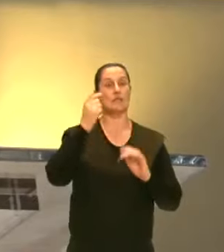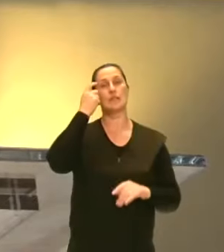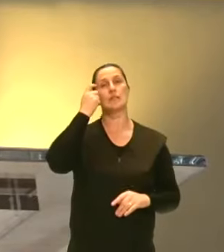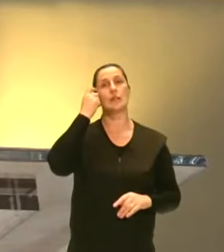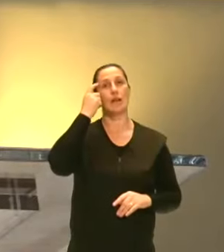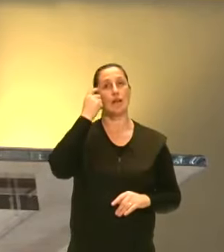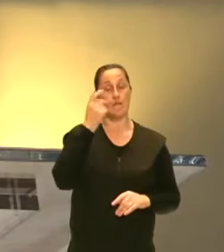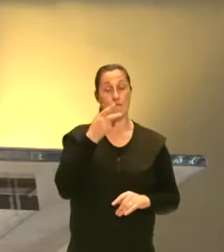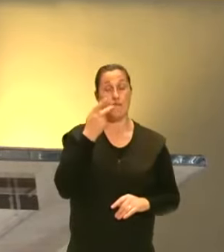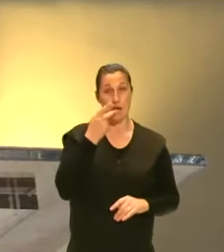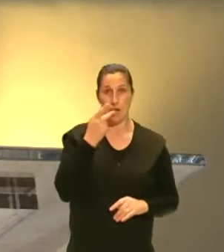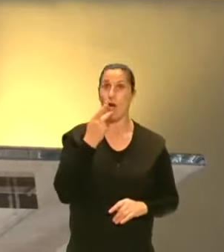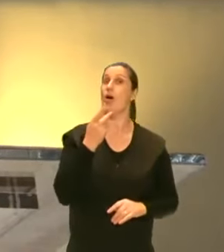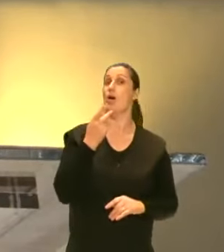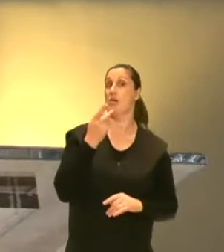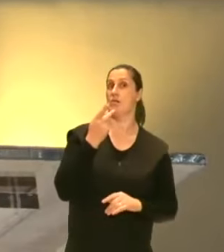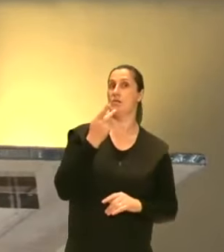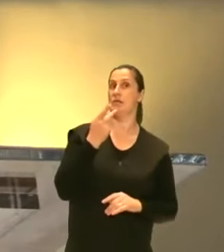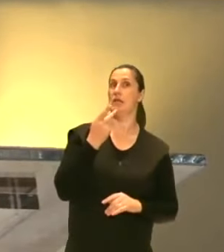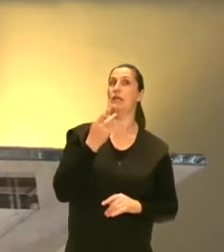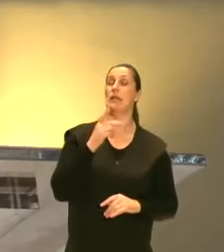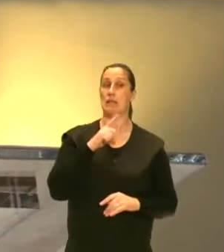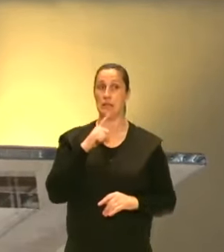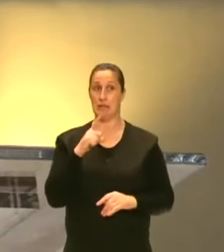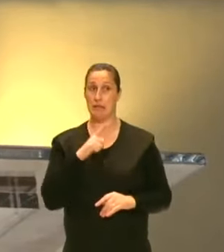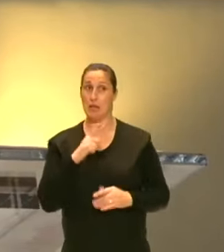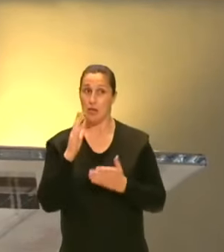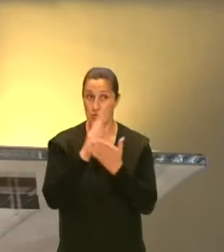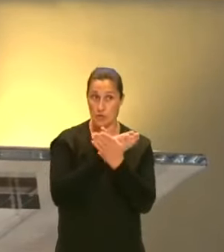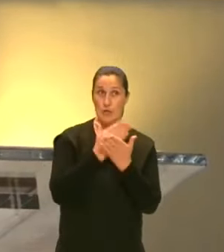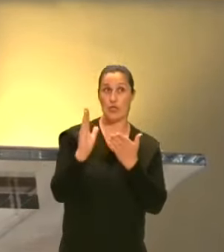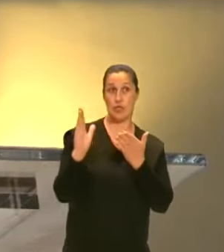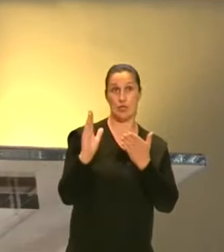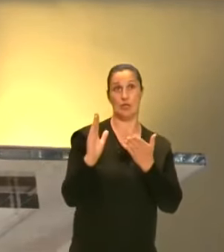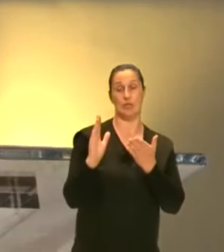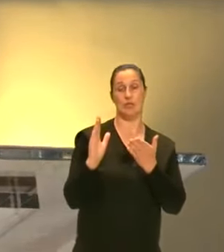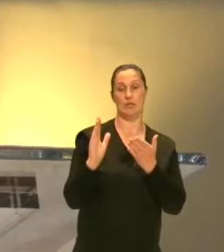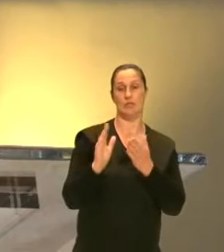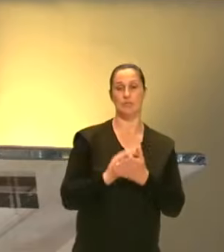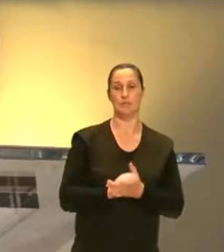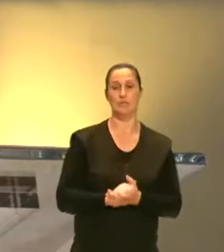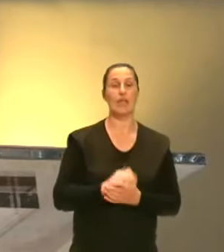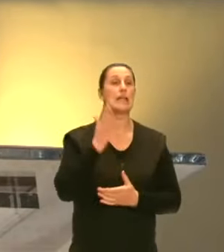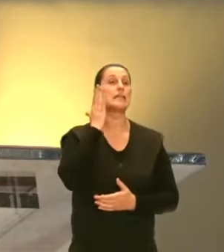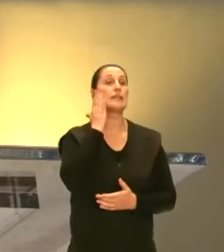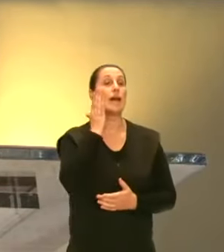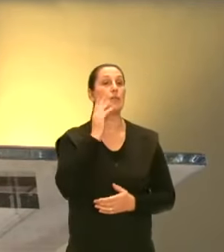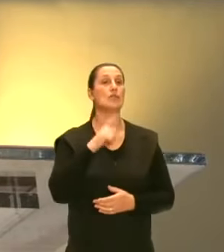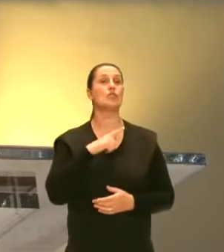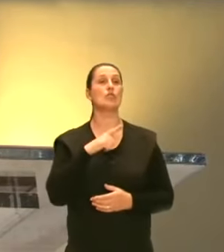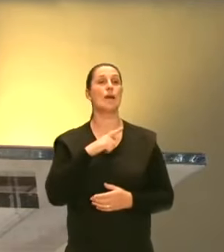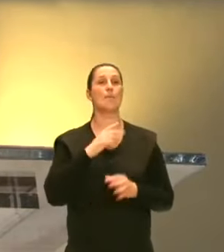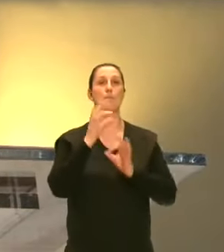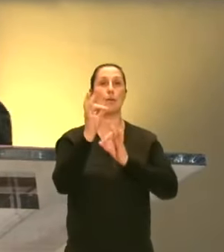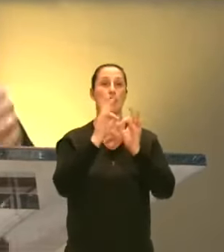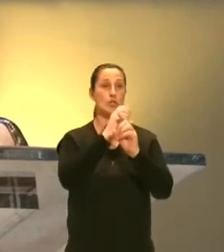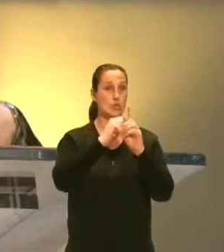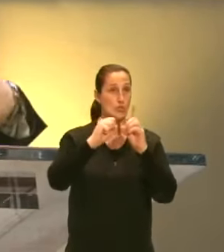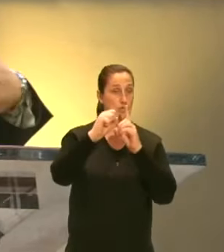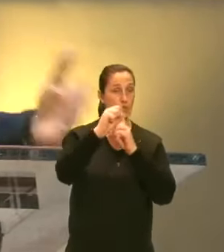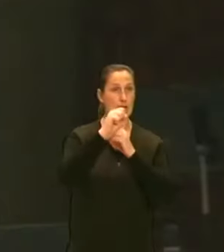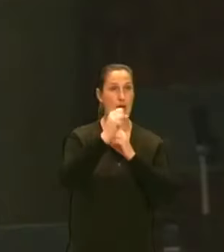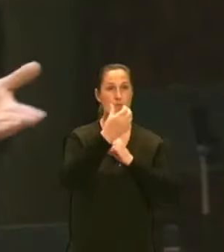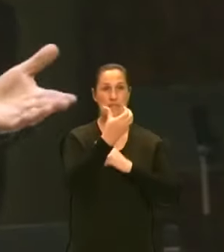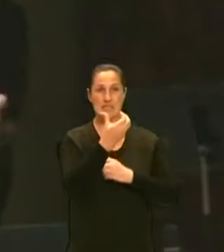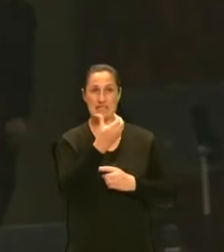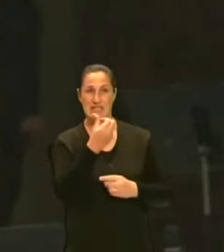lugar para os mais novos. Vamos assistir lá do lado de fora. Está cheio. A gente tinha um projeto social com 60, 70 famílias. Nós estamos hoje